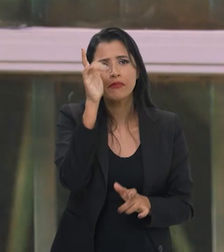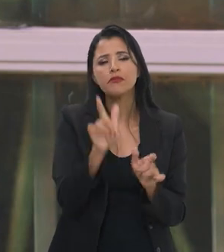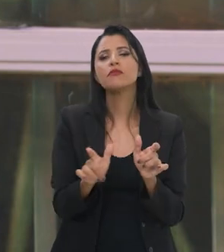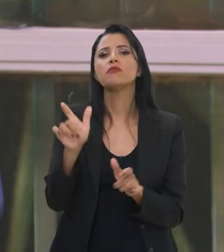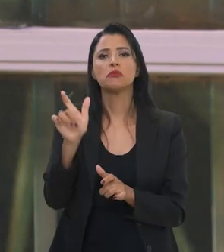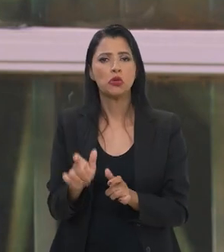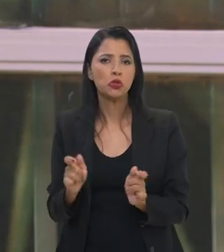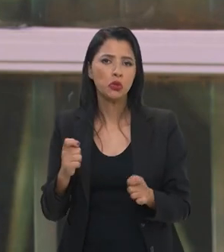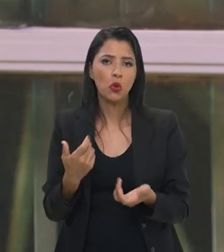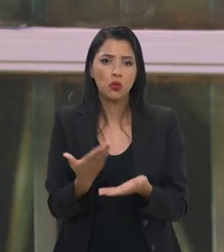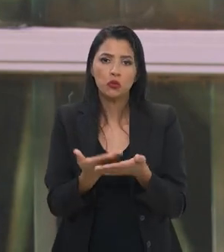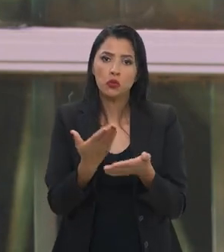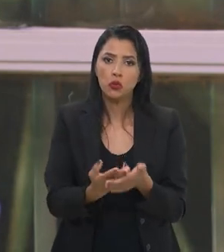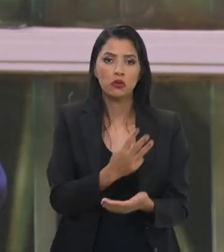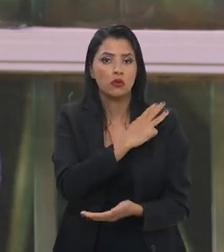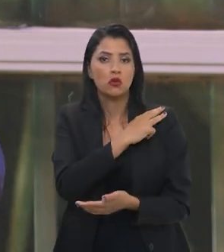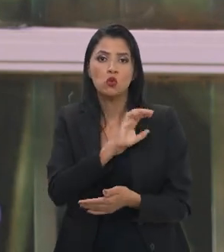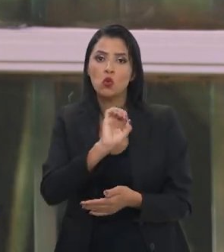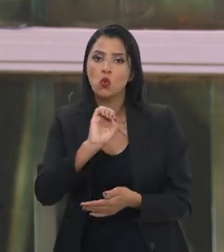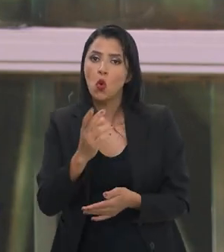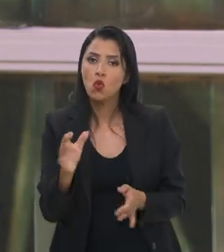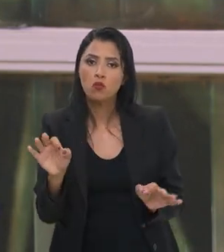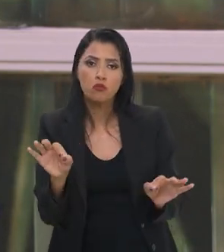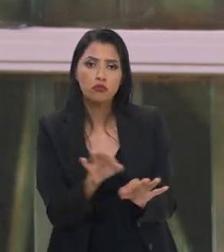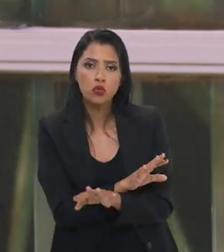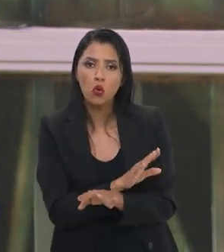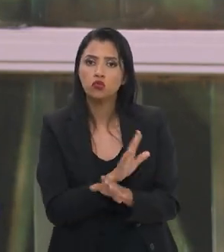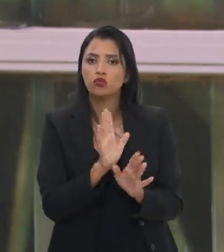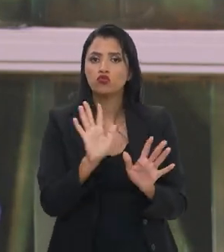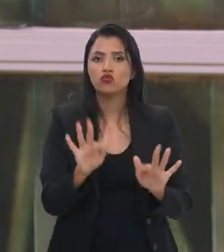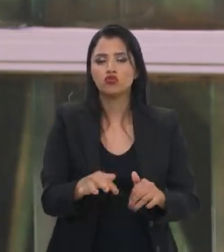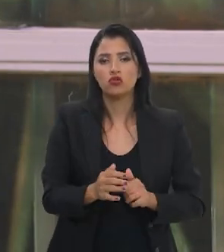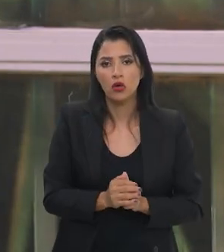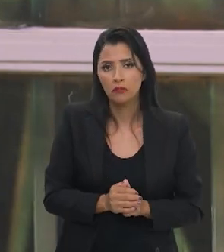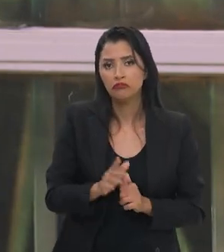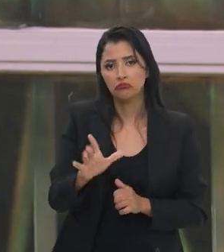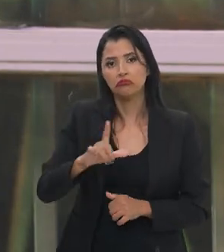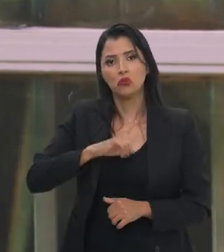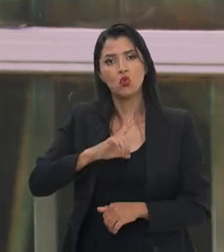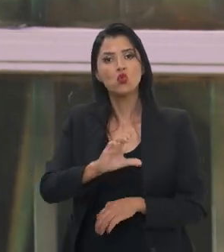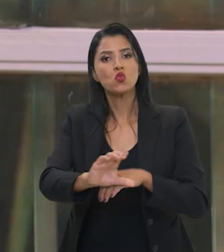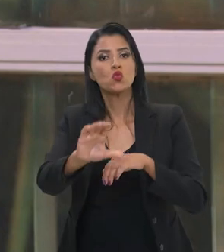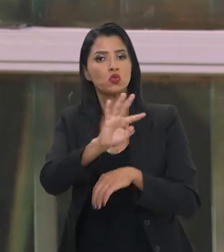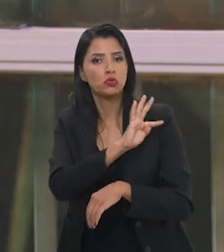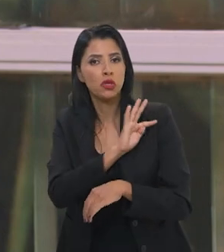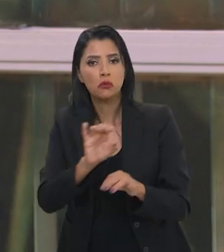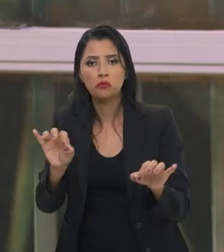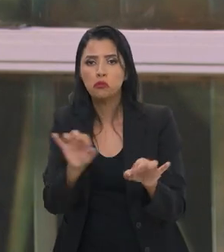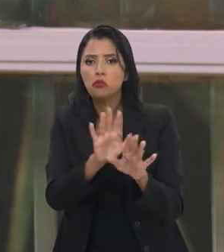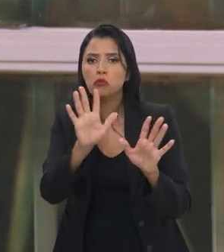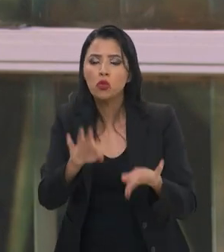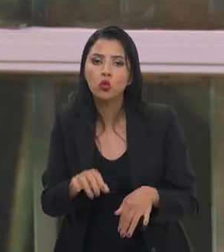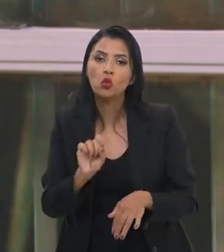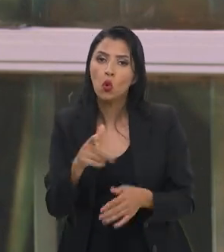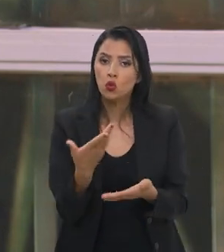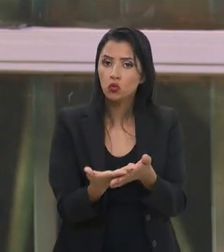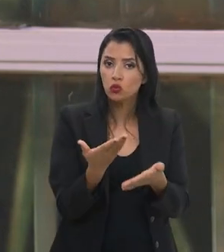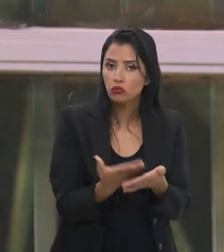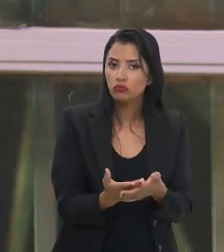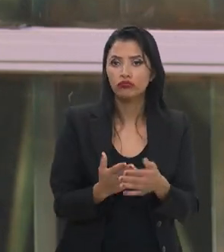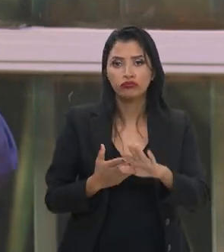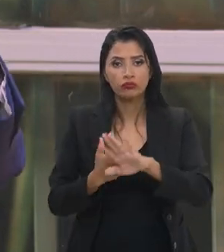tá fazendo ensino médio ou já tem ensino médio já tem um curso técnico tá fazendo técnico